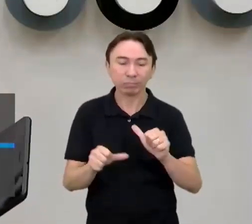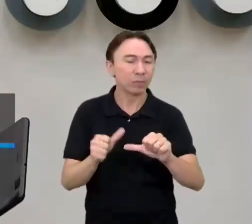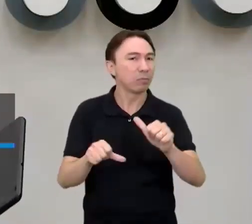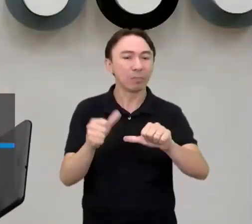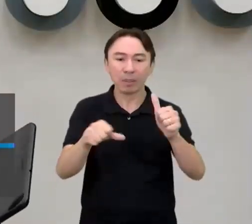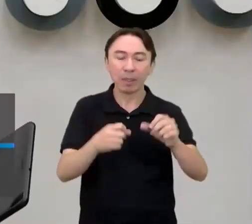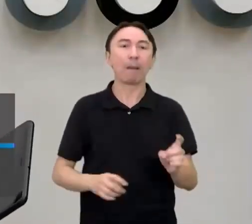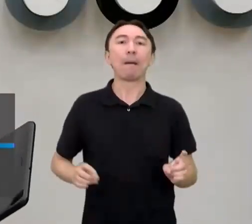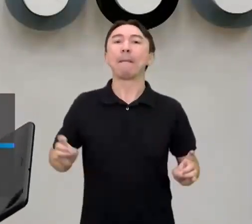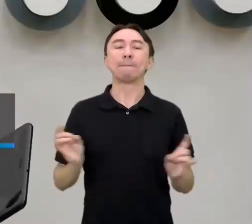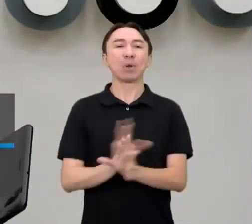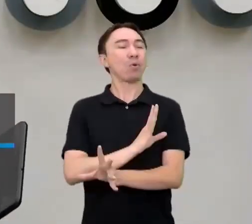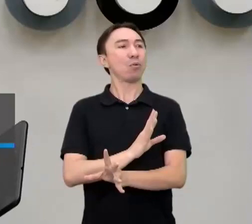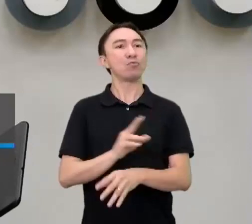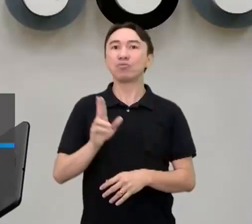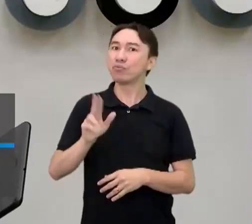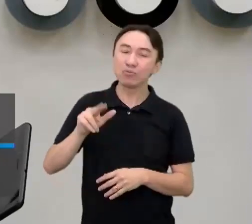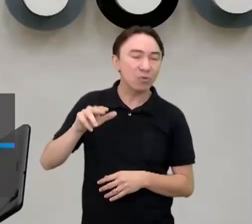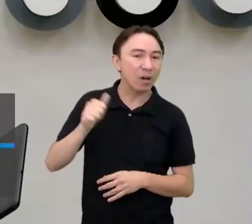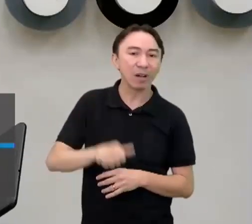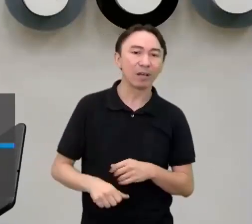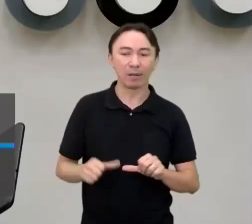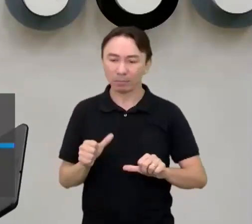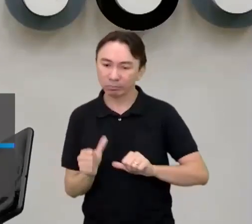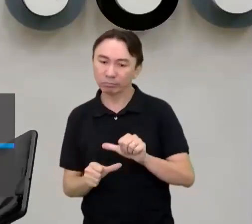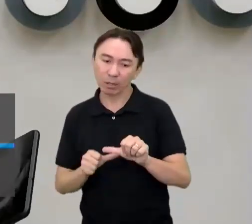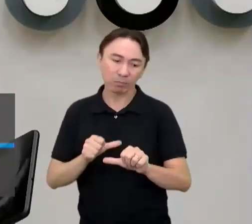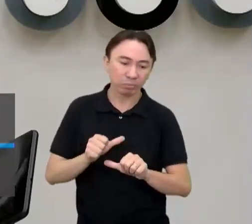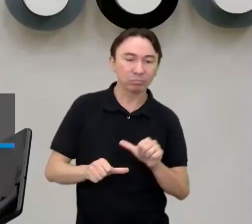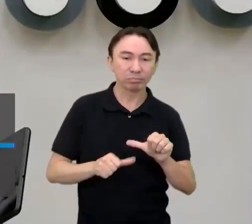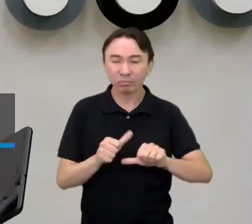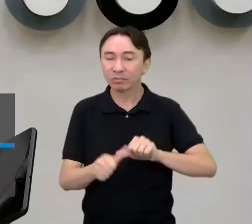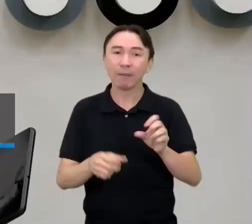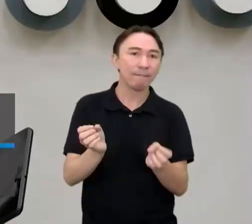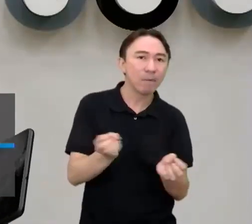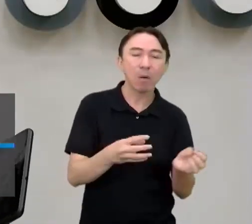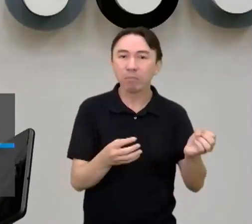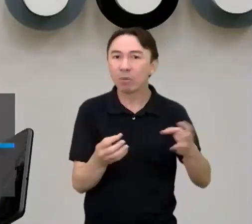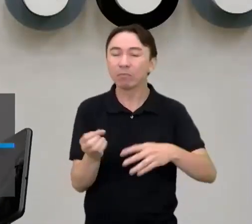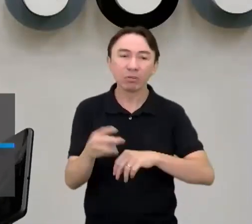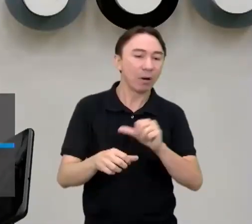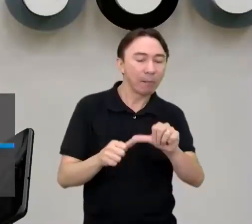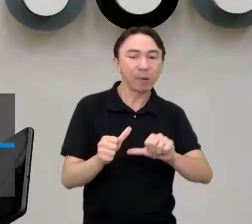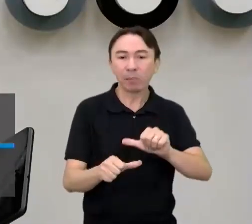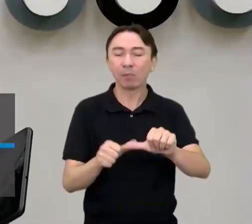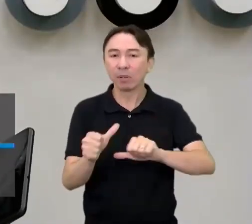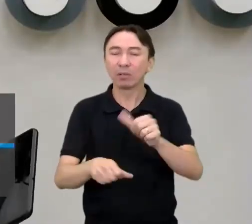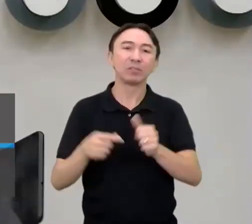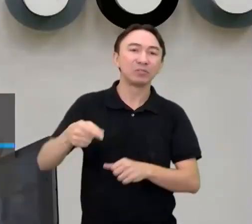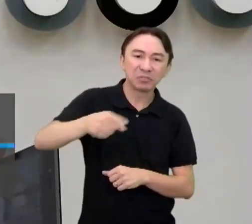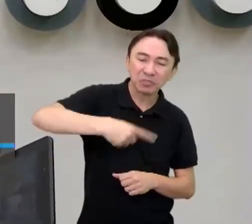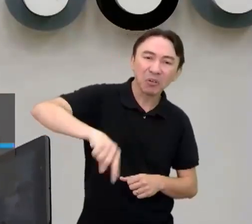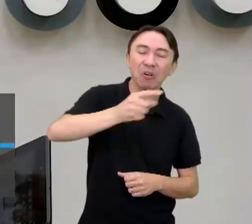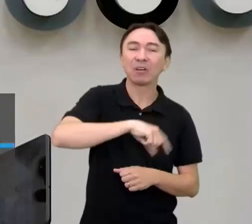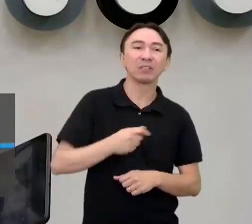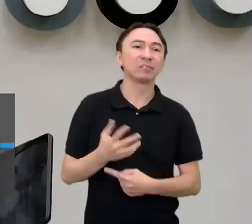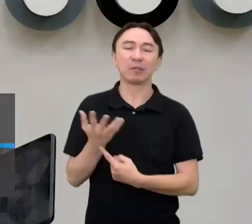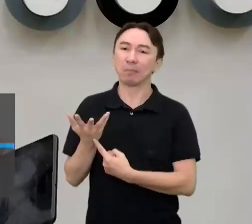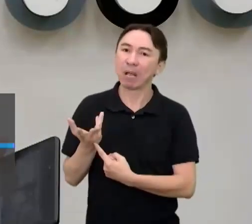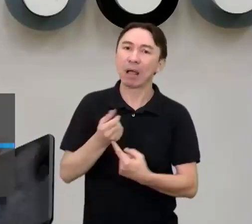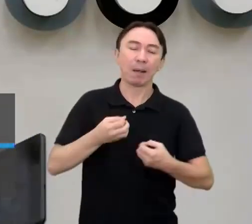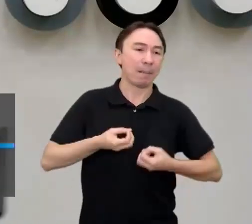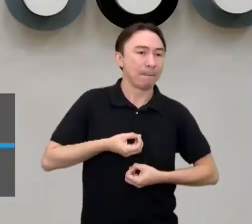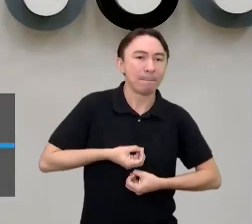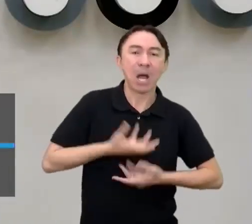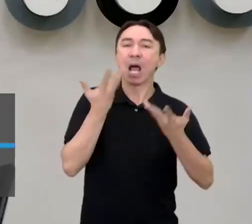sempre vai encontrar caminhos para gerar novas mudanças em nossos hábitos, em nossas expressões artísticas e em todo